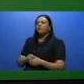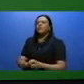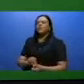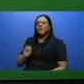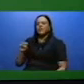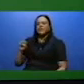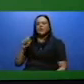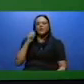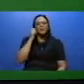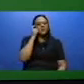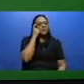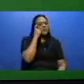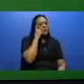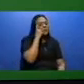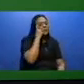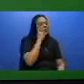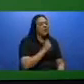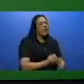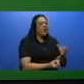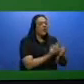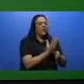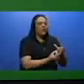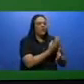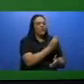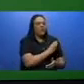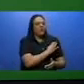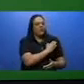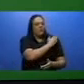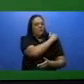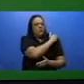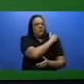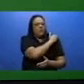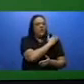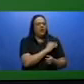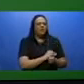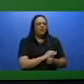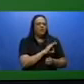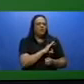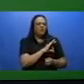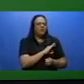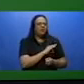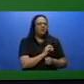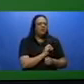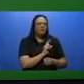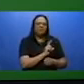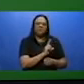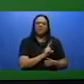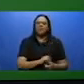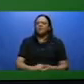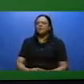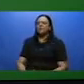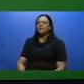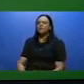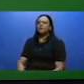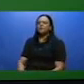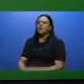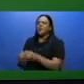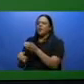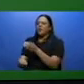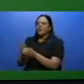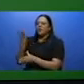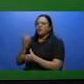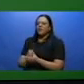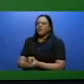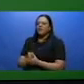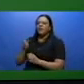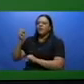bem. O surgimento de militares? A gente falou alguma coisa sobre os militares? Não, né? E o surgimento de